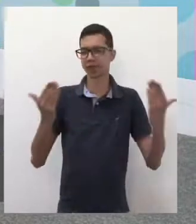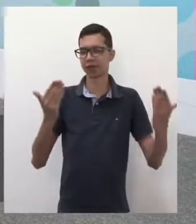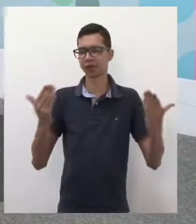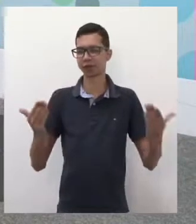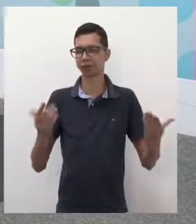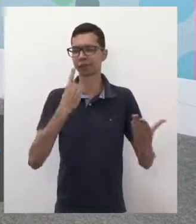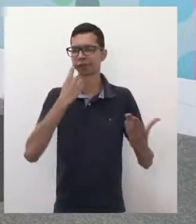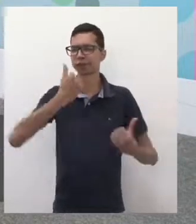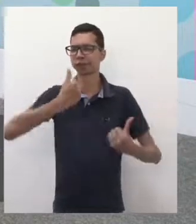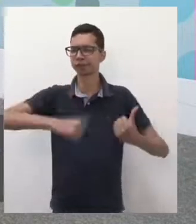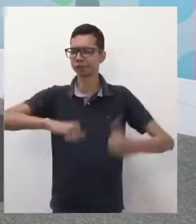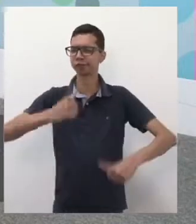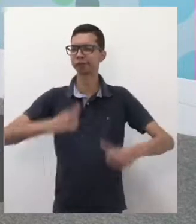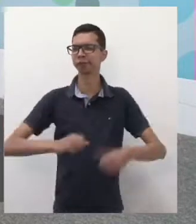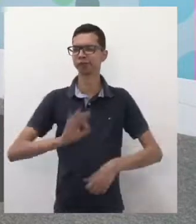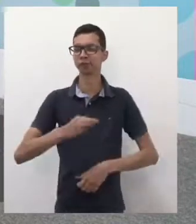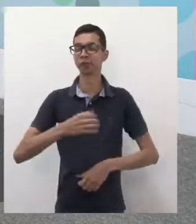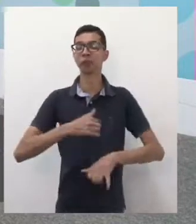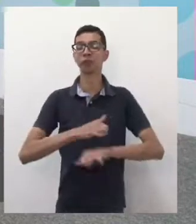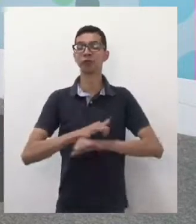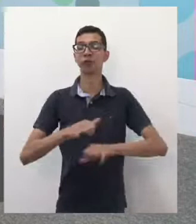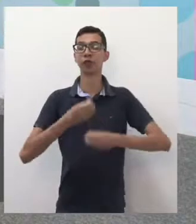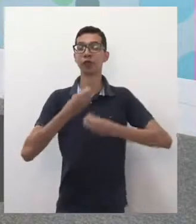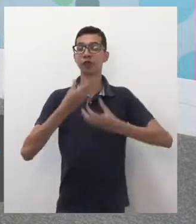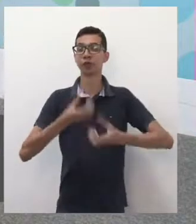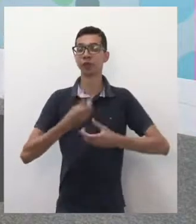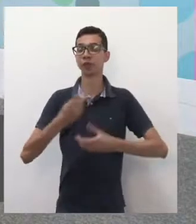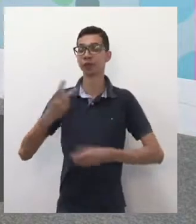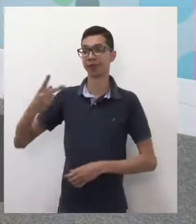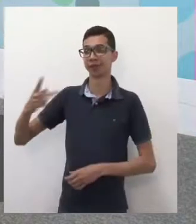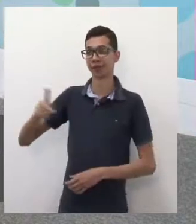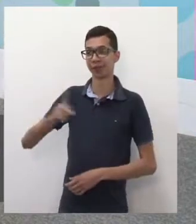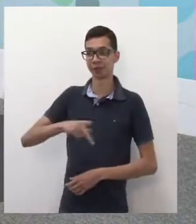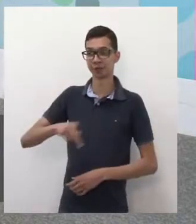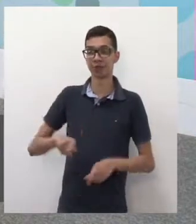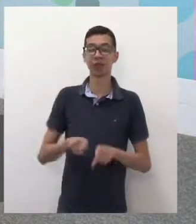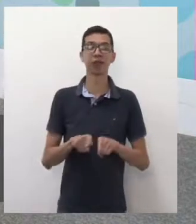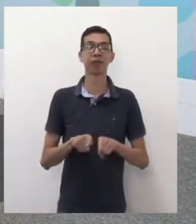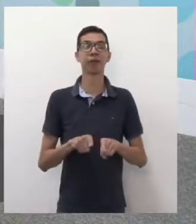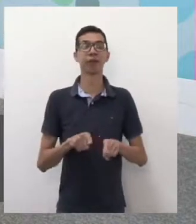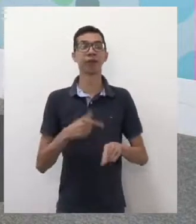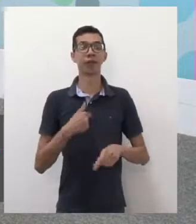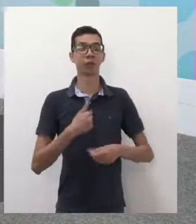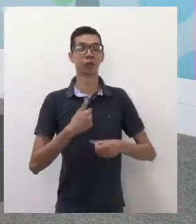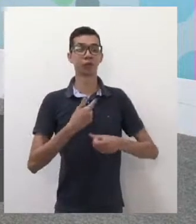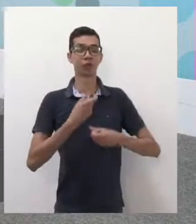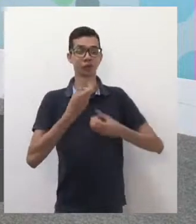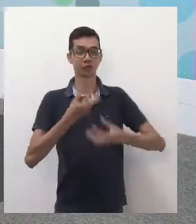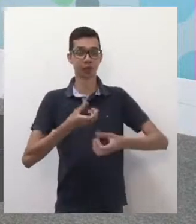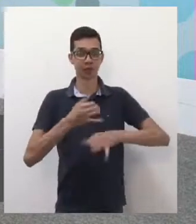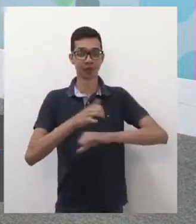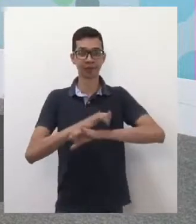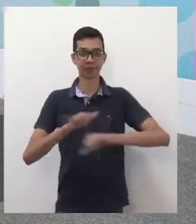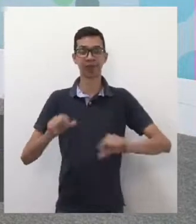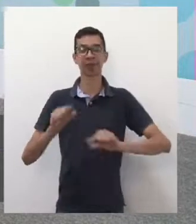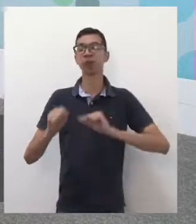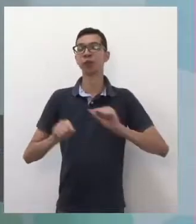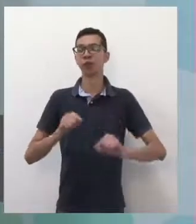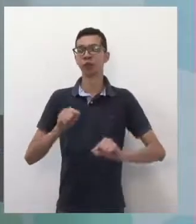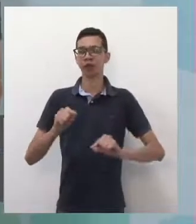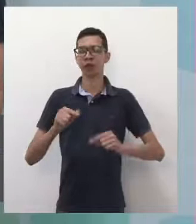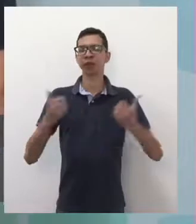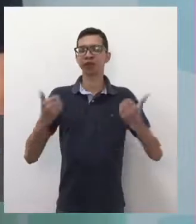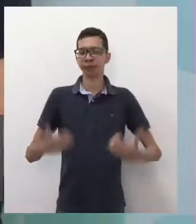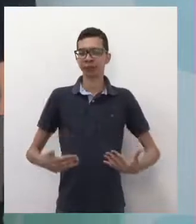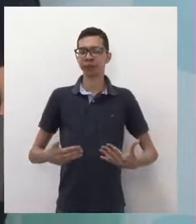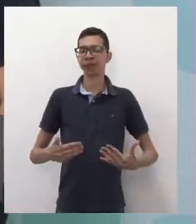Eu diria que essa informação do Edjoel, junto com aquela que eu tinha passado, de o que é o ciclo que está sendo tratado